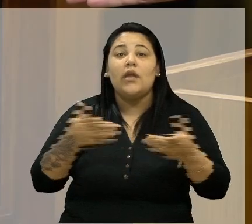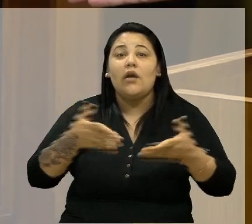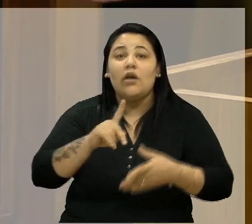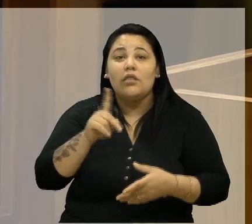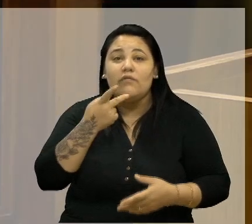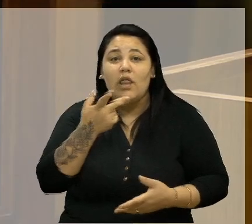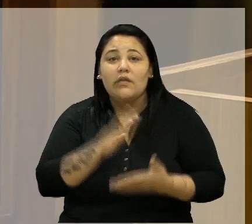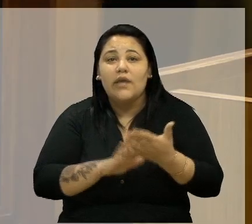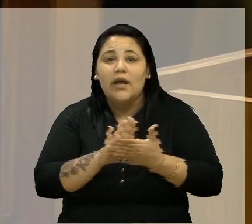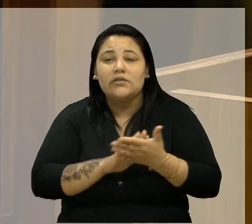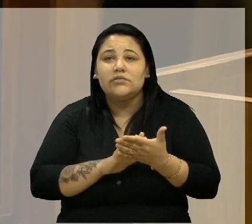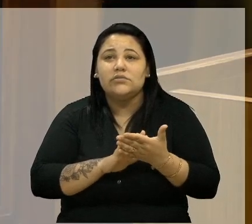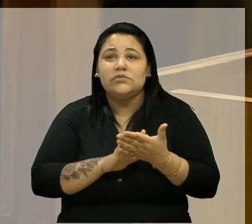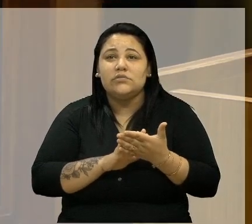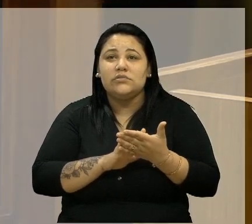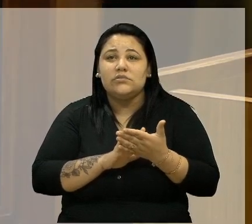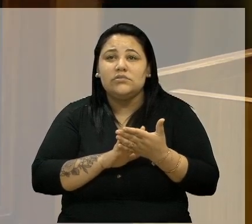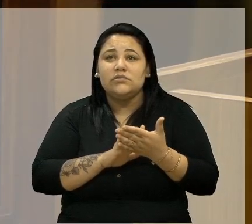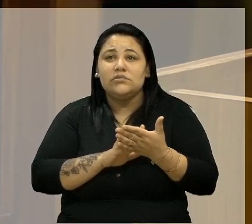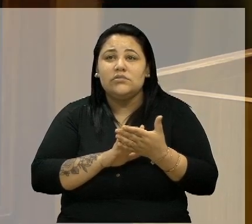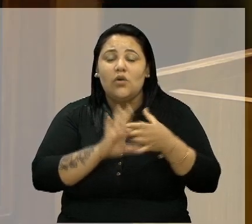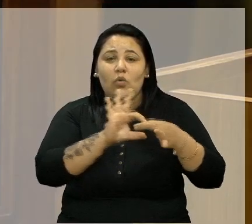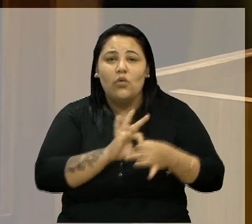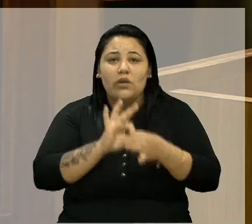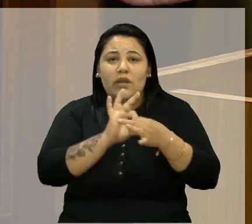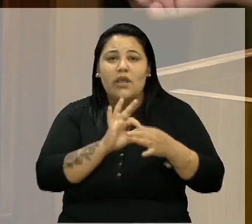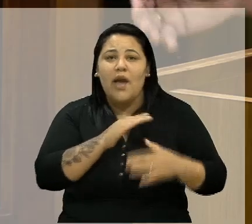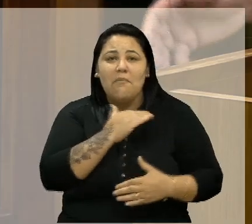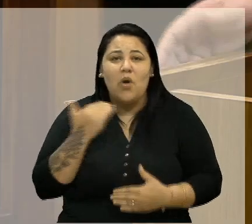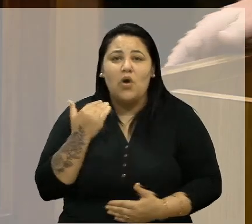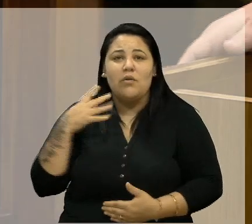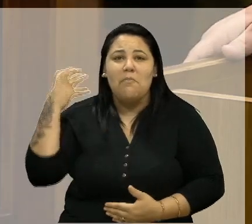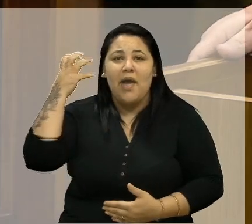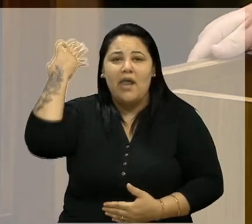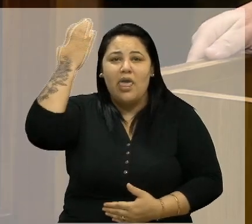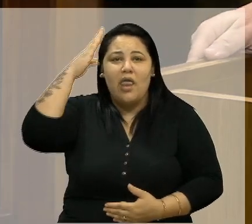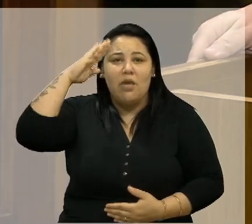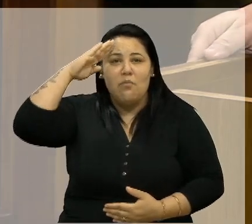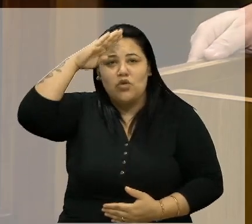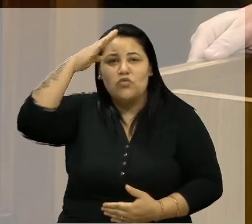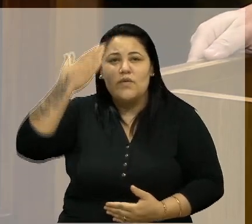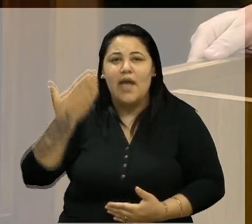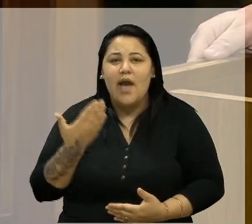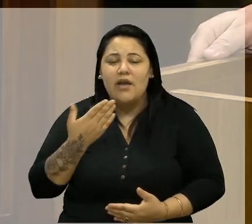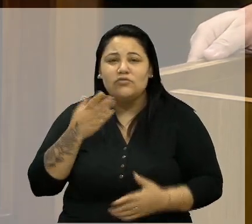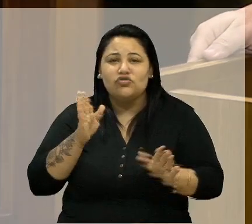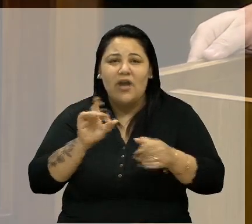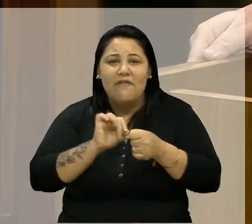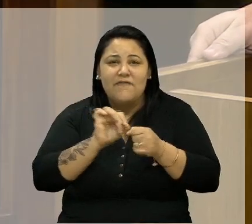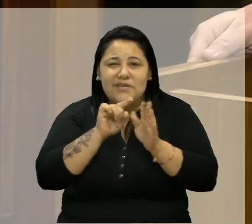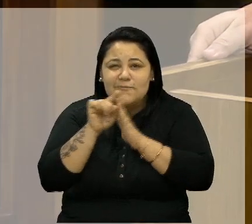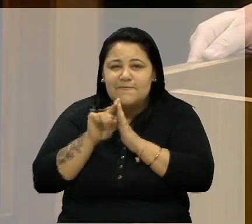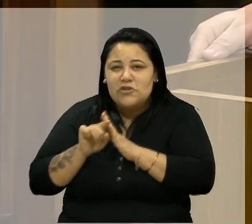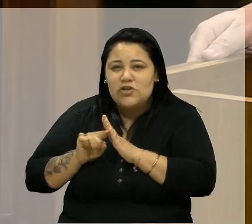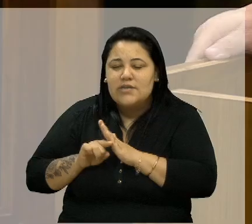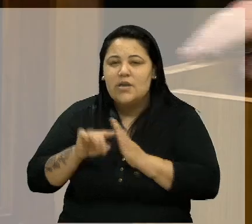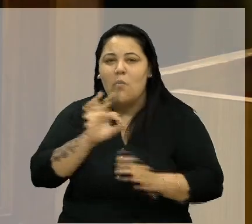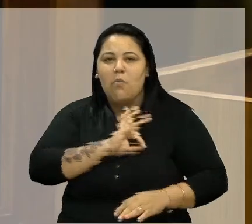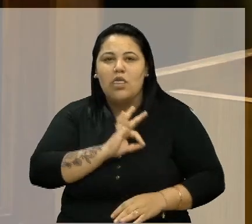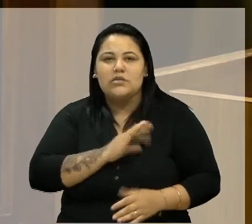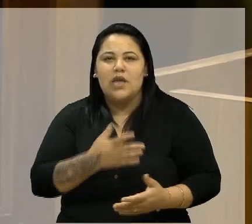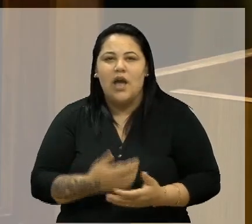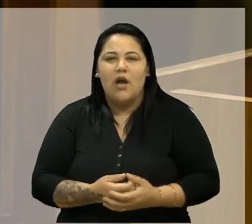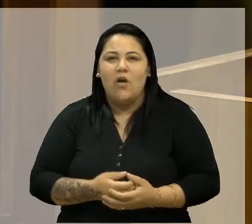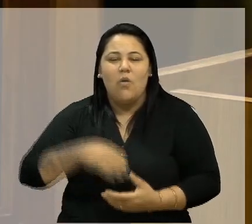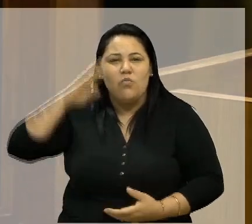falaram, atribui essa morte ao Bolsonaro? Eles atribuíam. Foi feitas as investigações. O